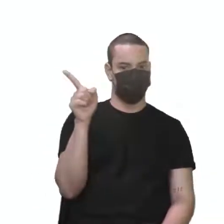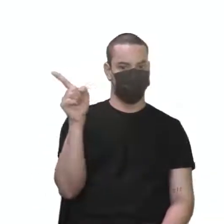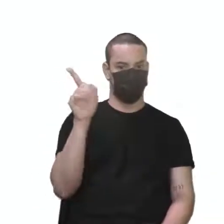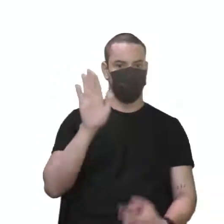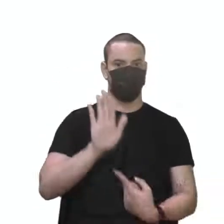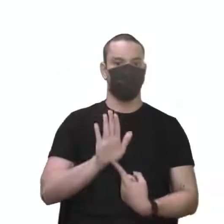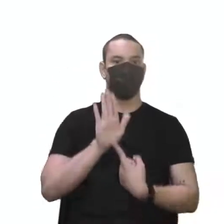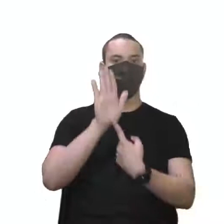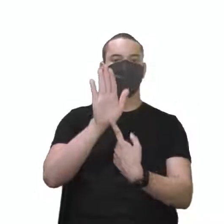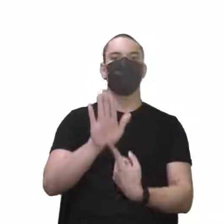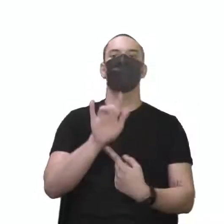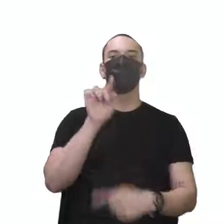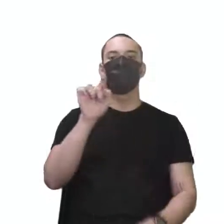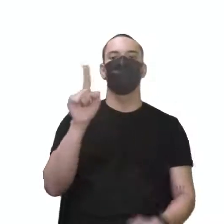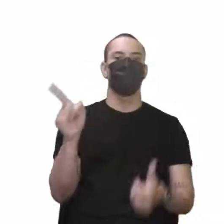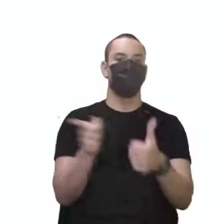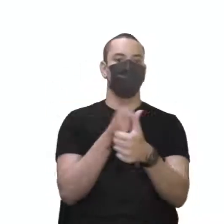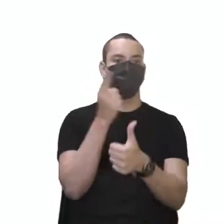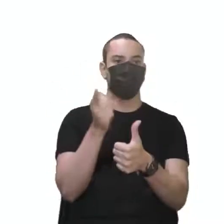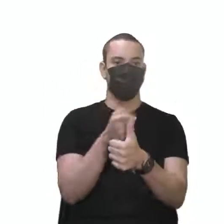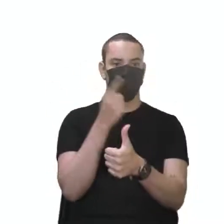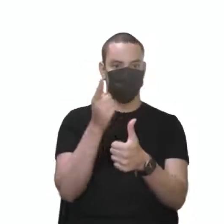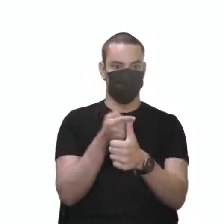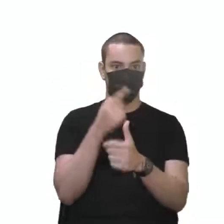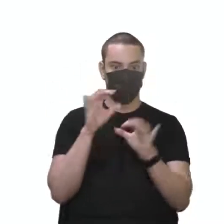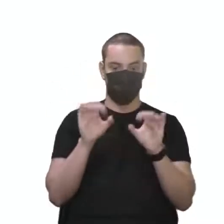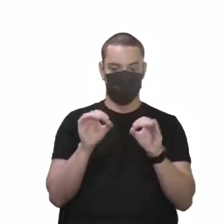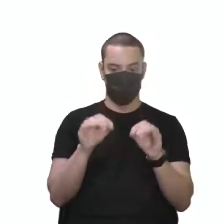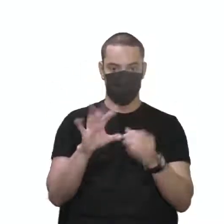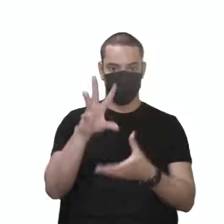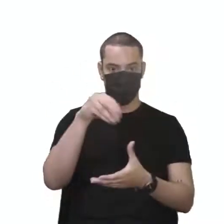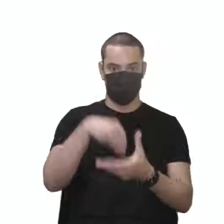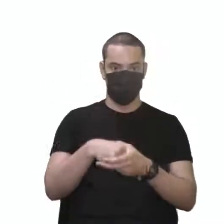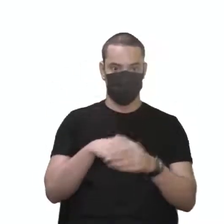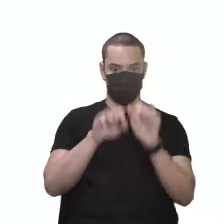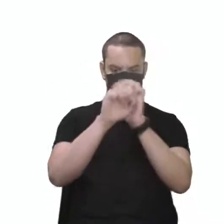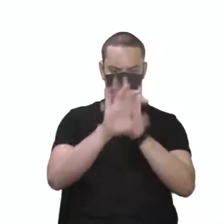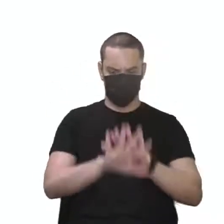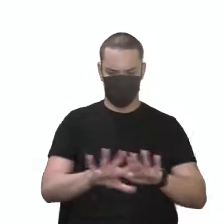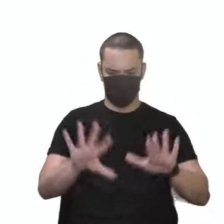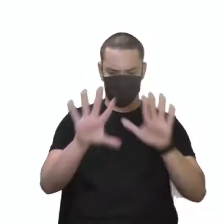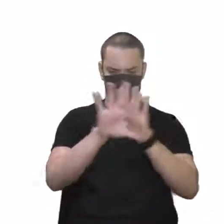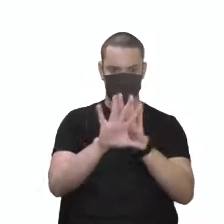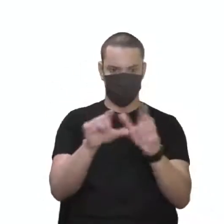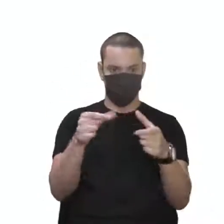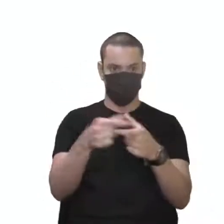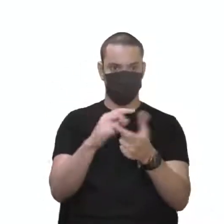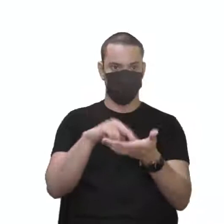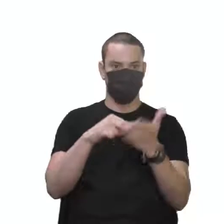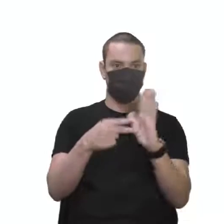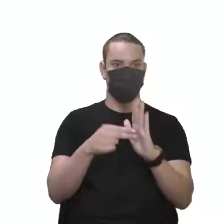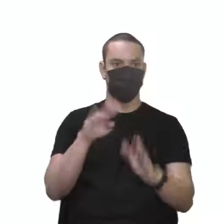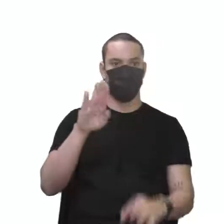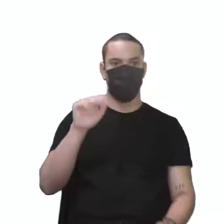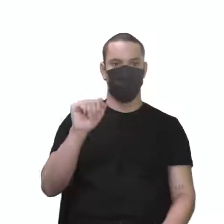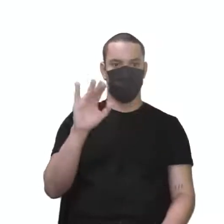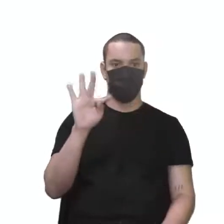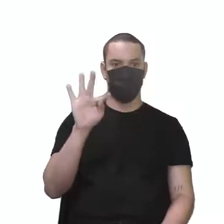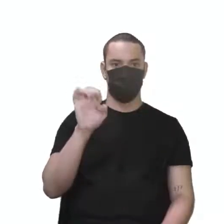para você um primeiro organismo, né? Vamos dizer assim, que é o